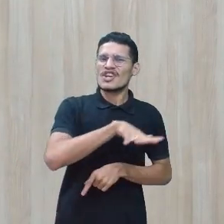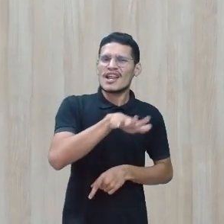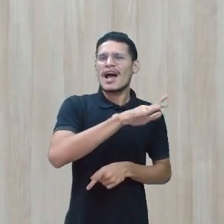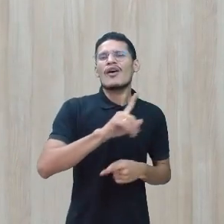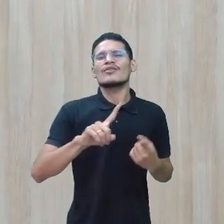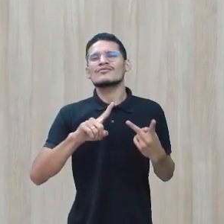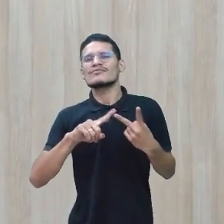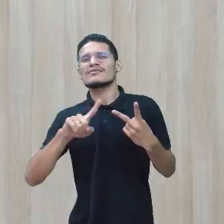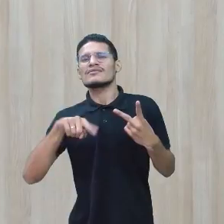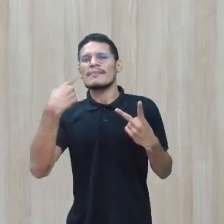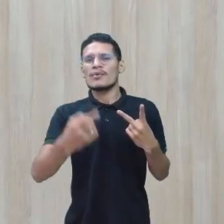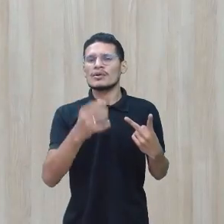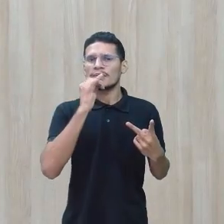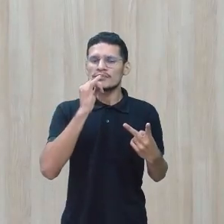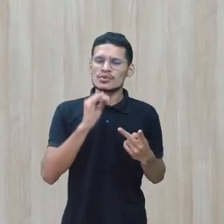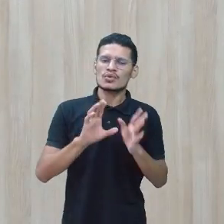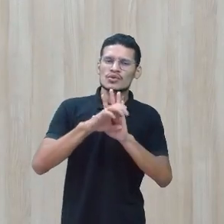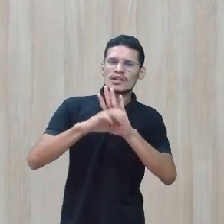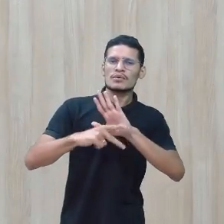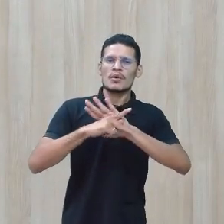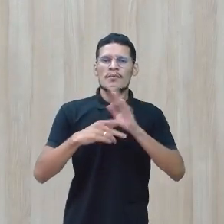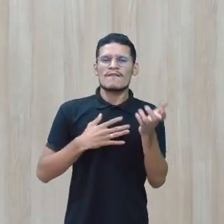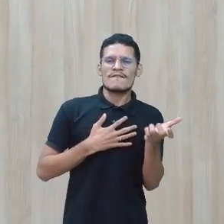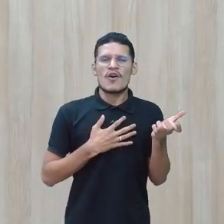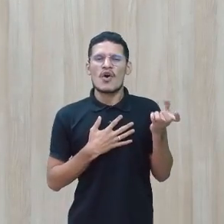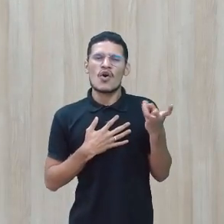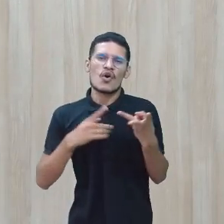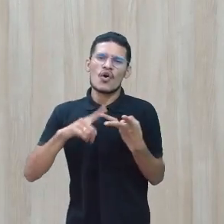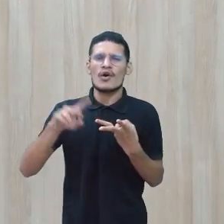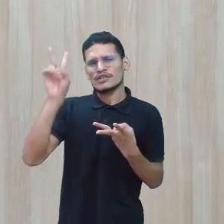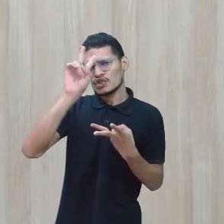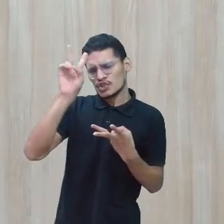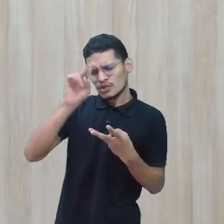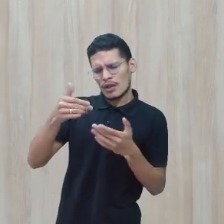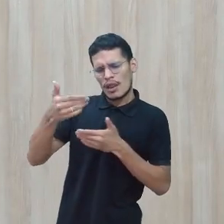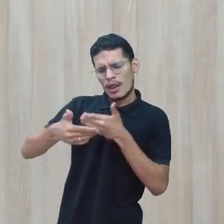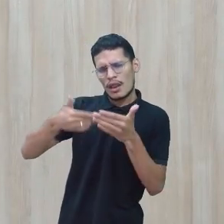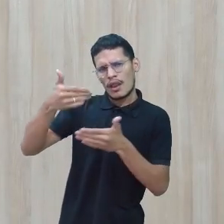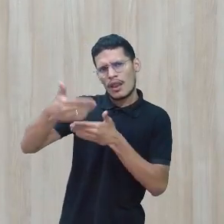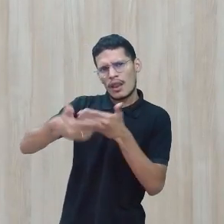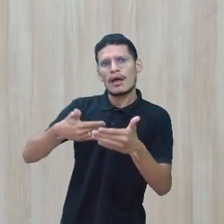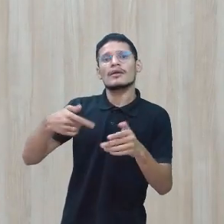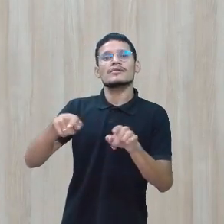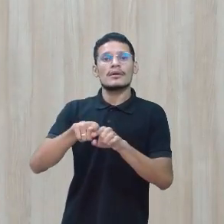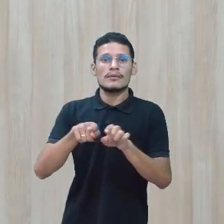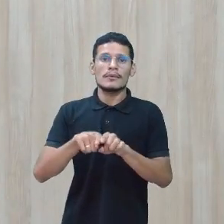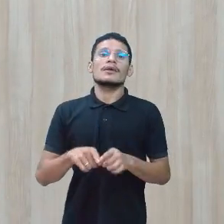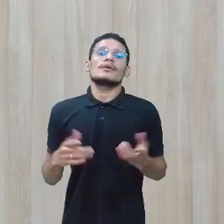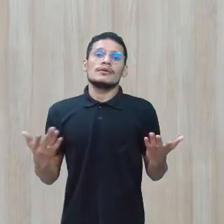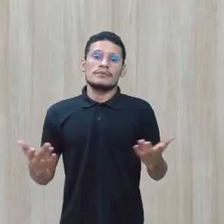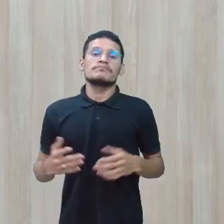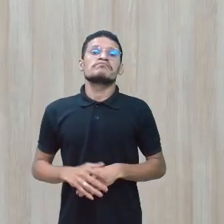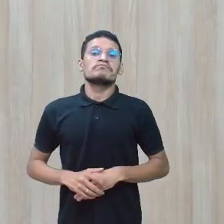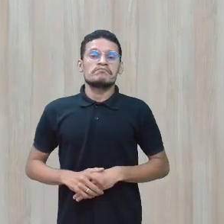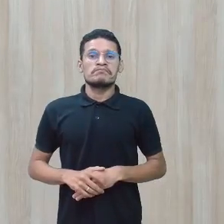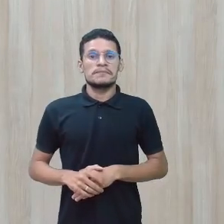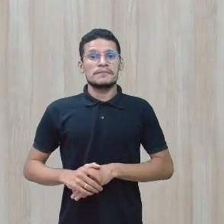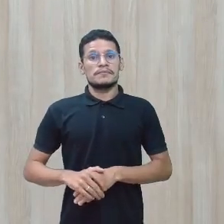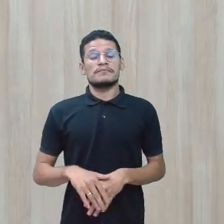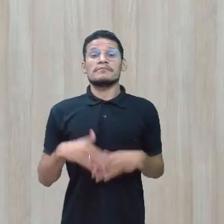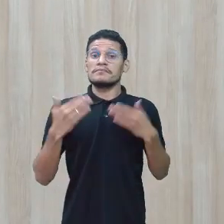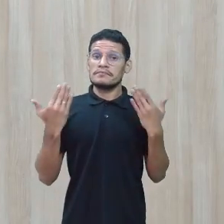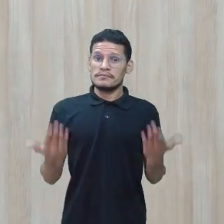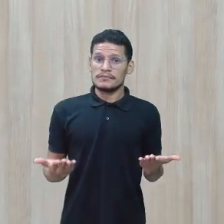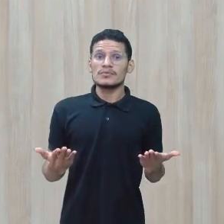na conceituação de forró, da etimologia, da história, da evolução do ritmo, né? E